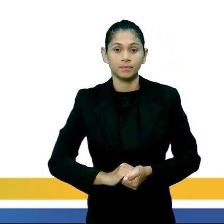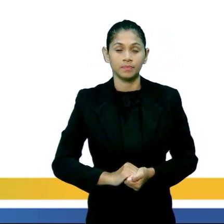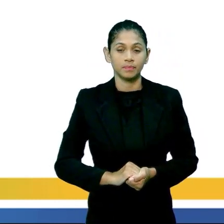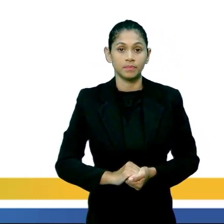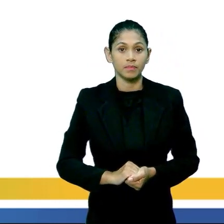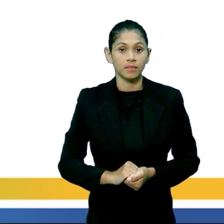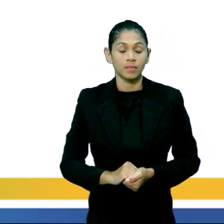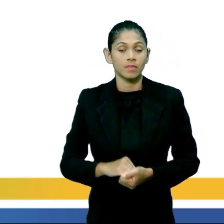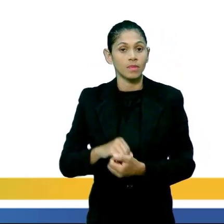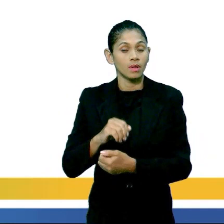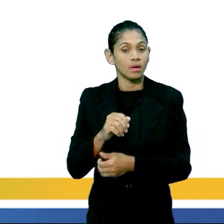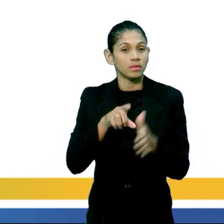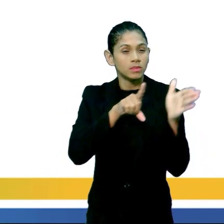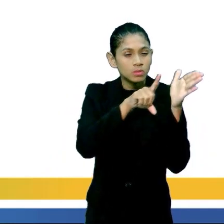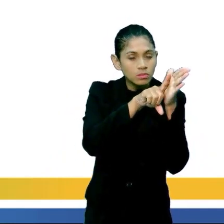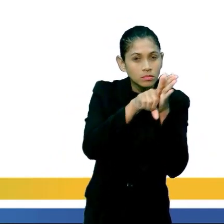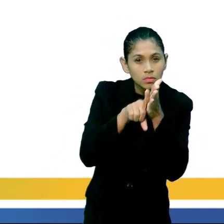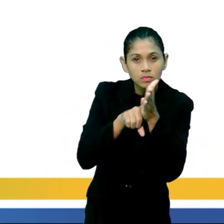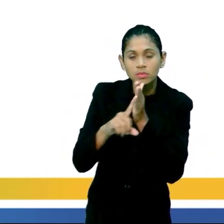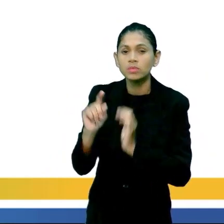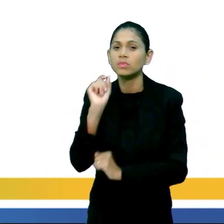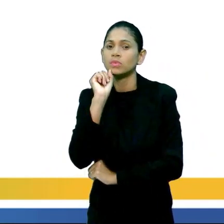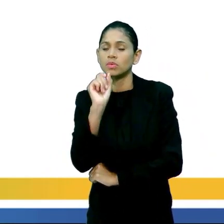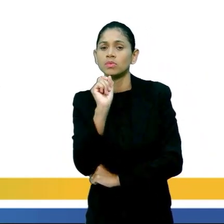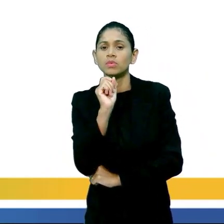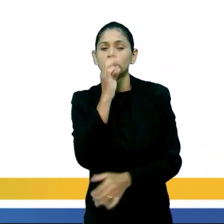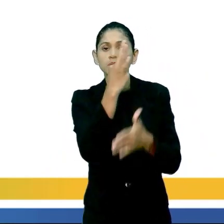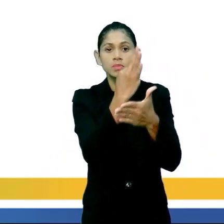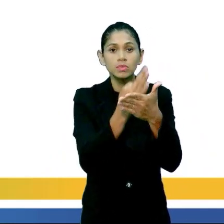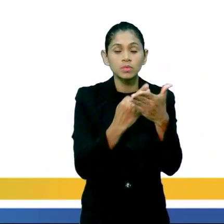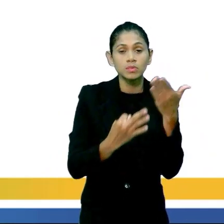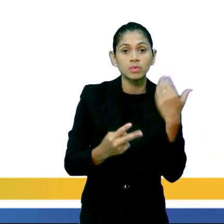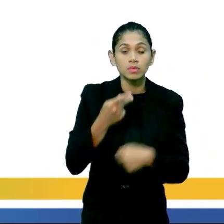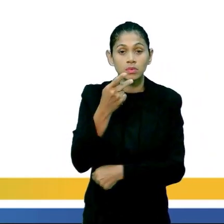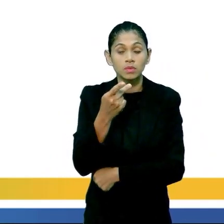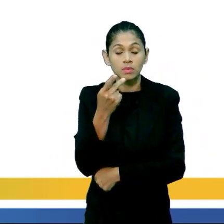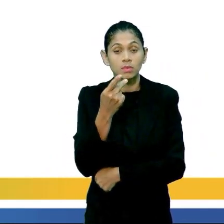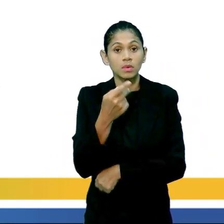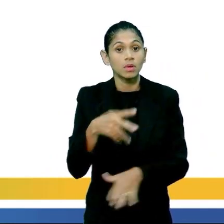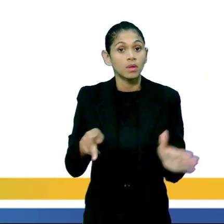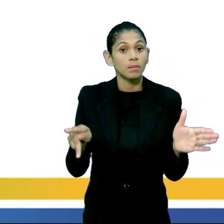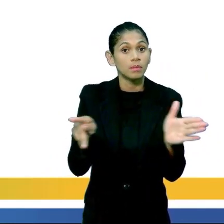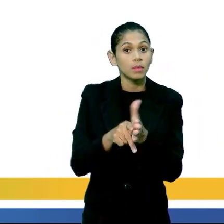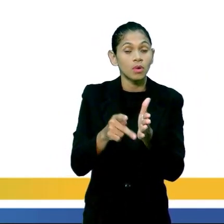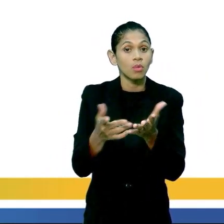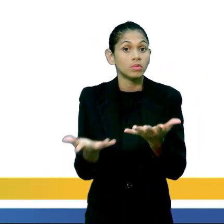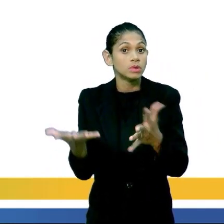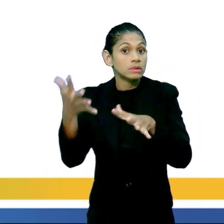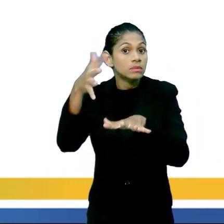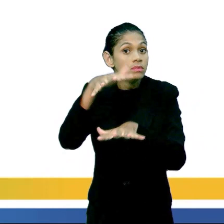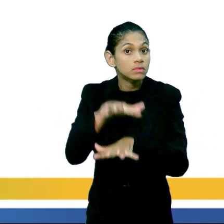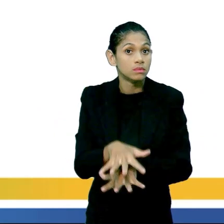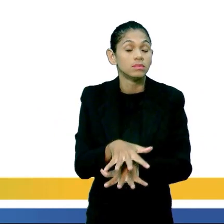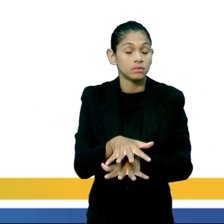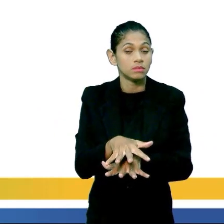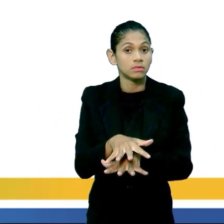o que o texto nos fala sobre a colonização, ou seja, essa fase do